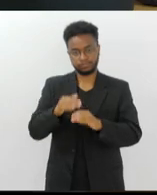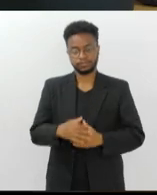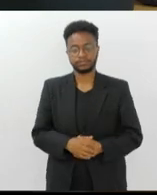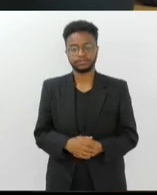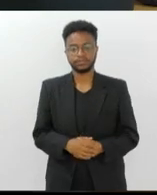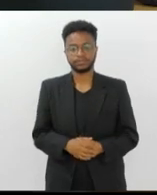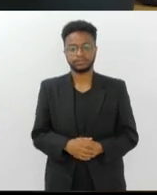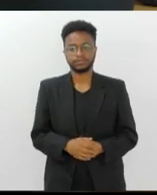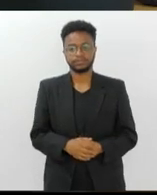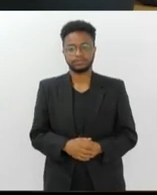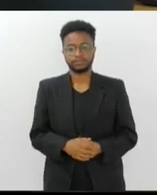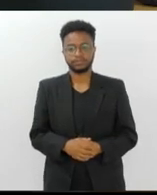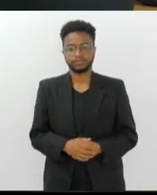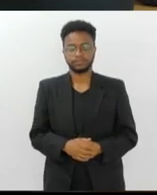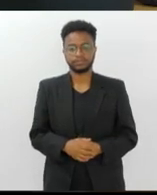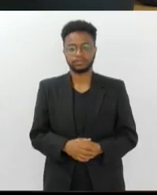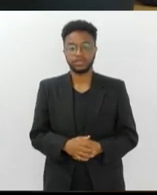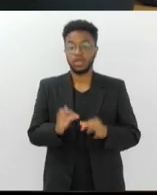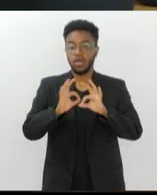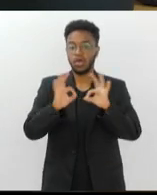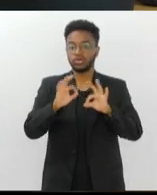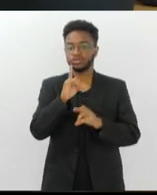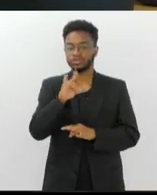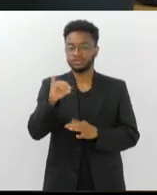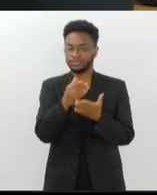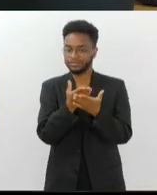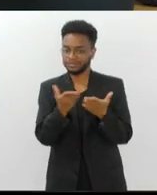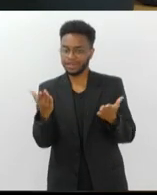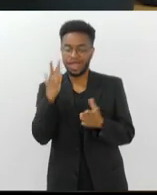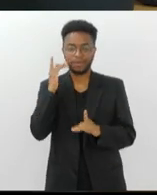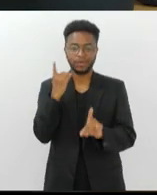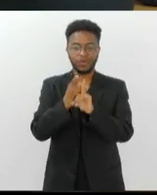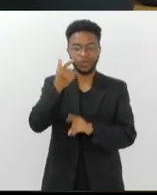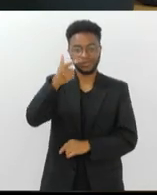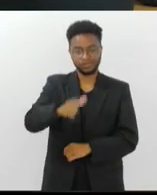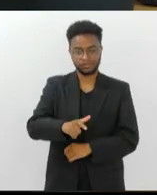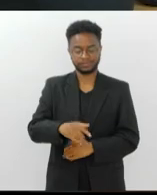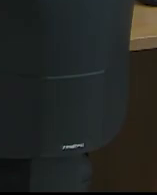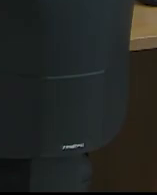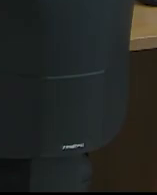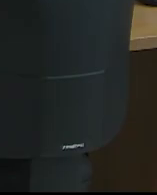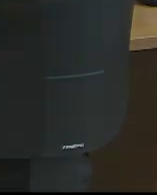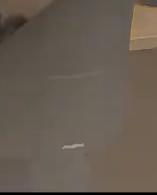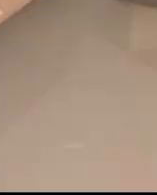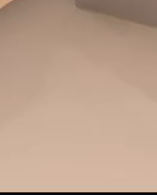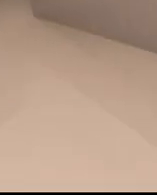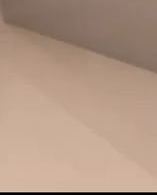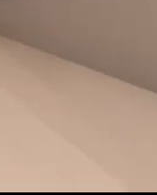tvalerj@alerj.rj.gov.br. Um ótimo dia para você e até amanhã!